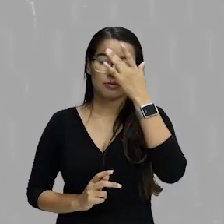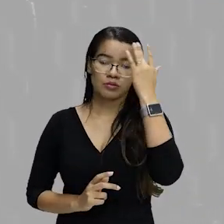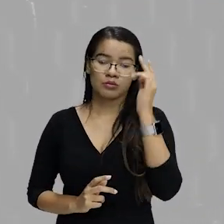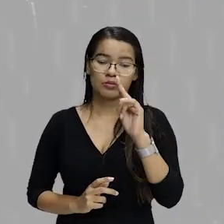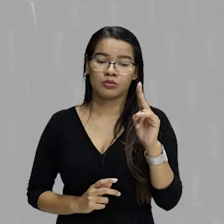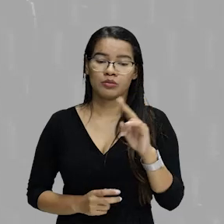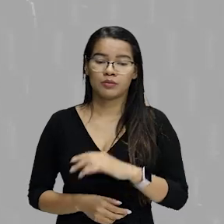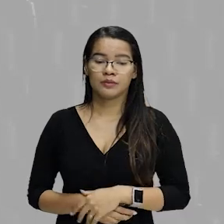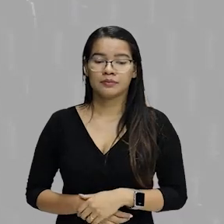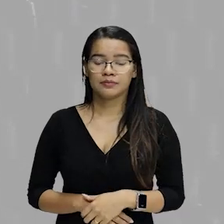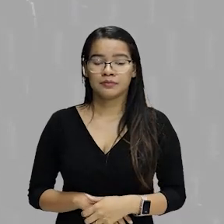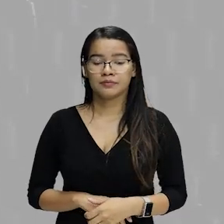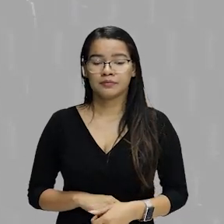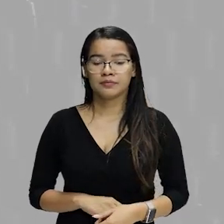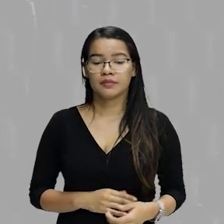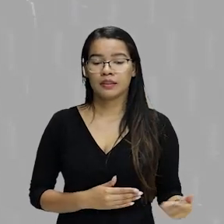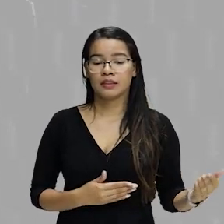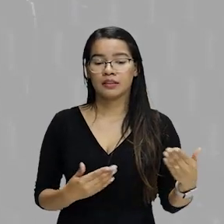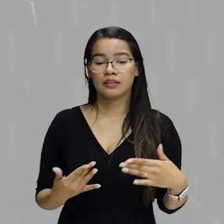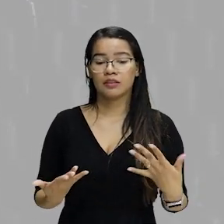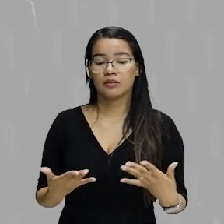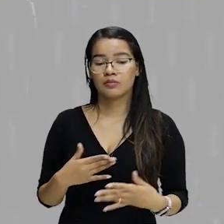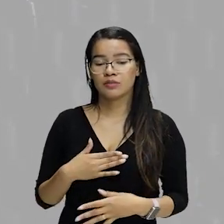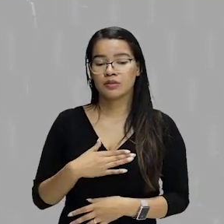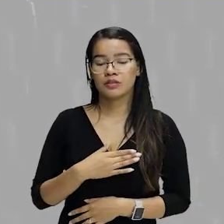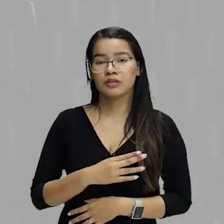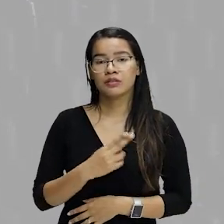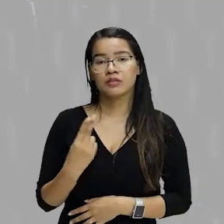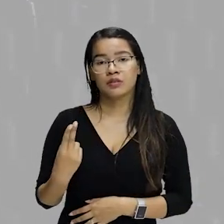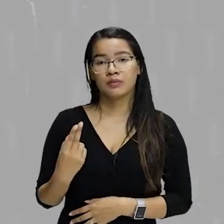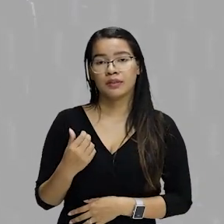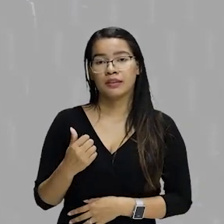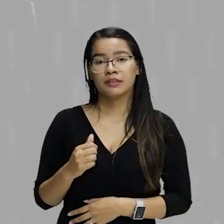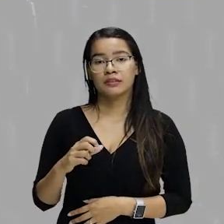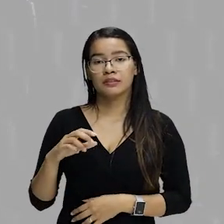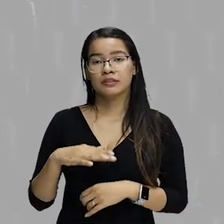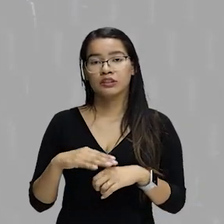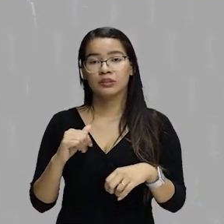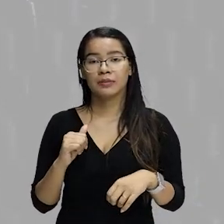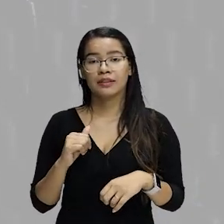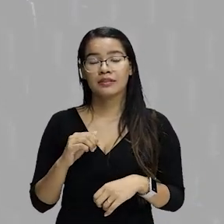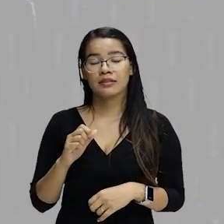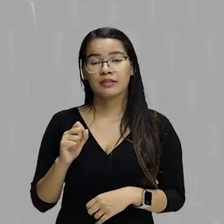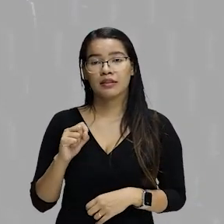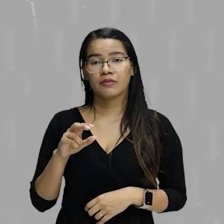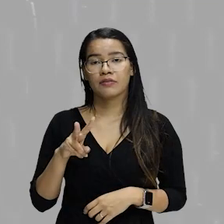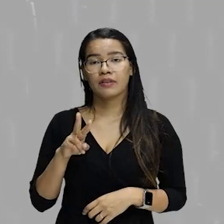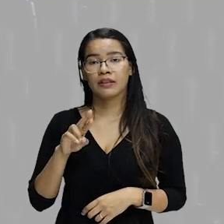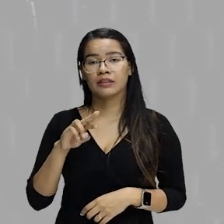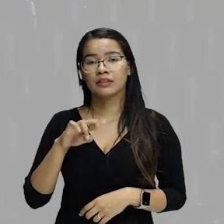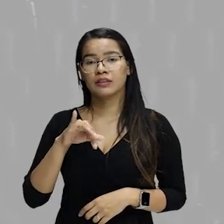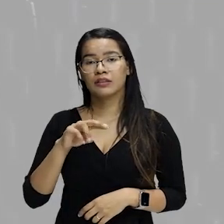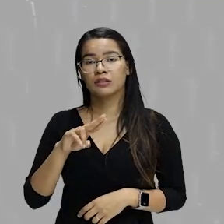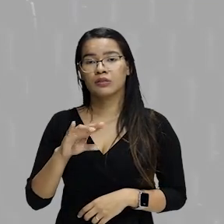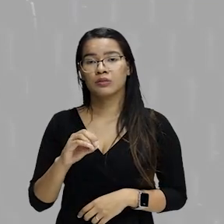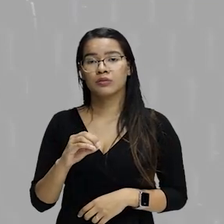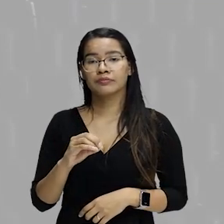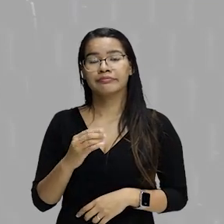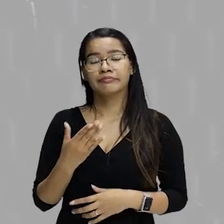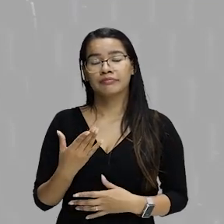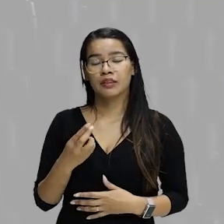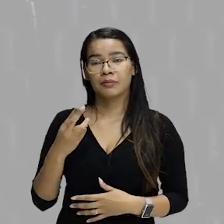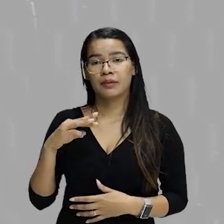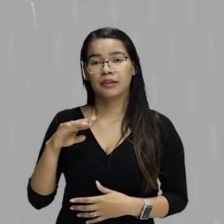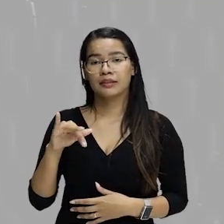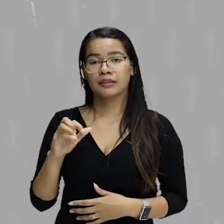de Romaria, deram então de me chamar Severino de Maria. No interior do nosso país, é muito comum